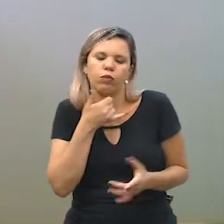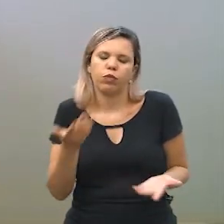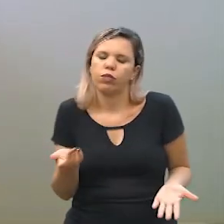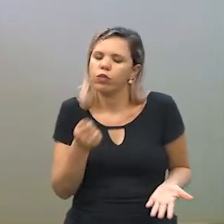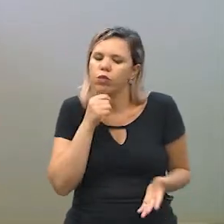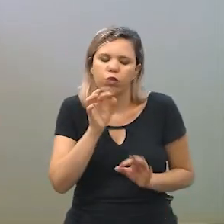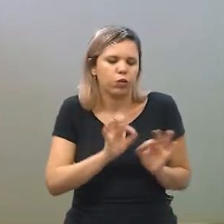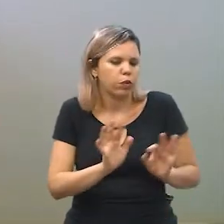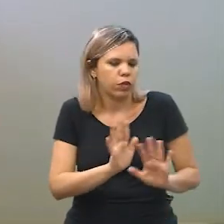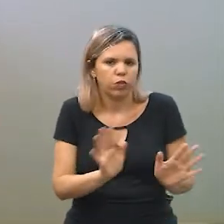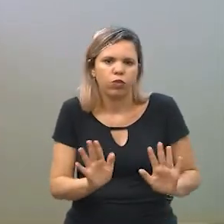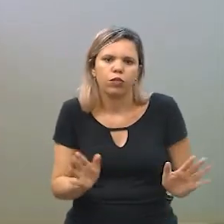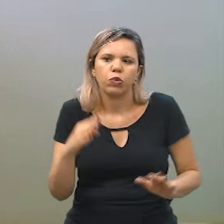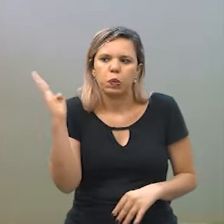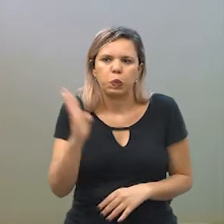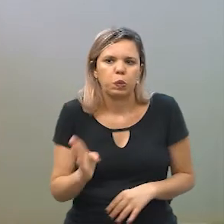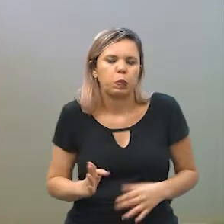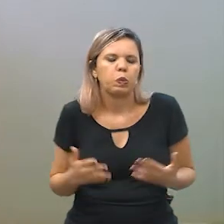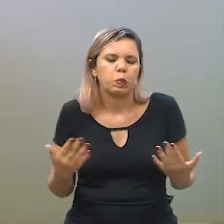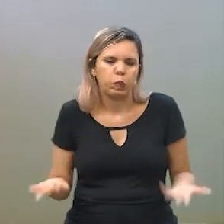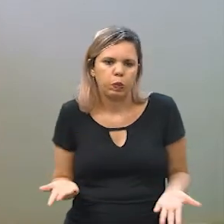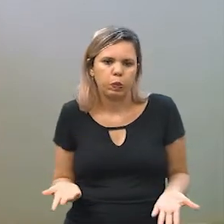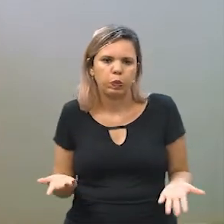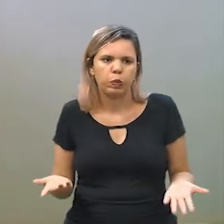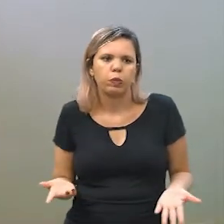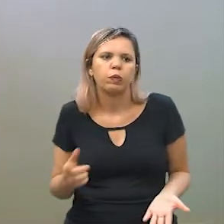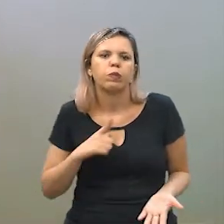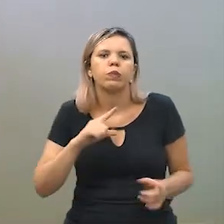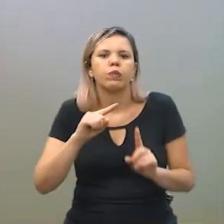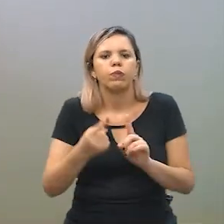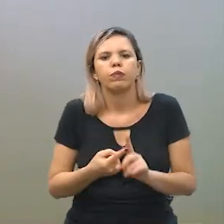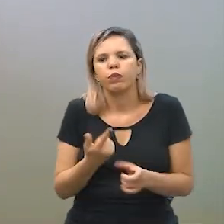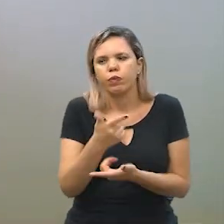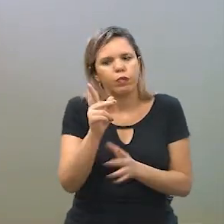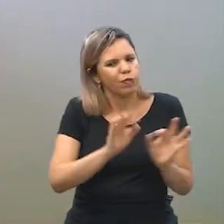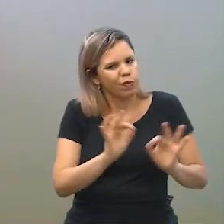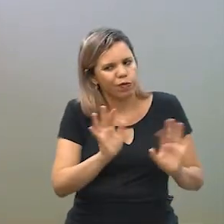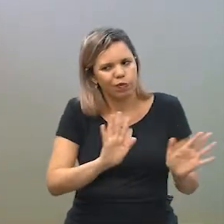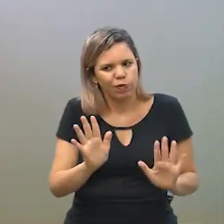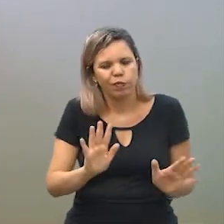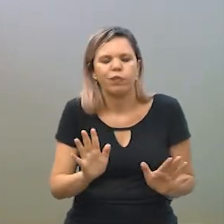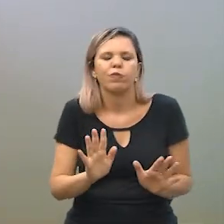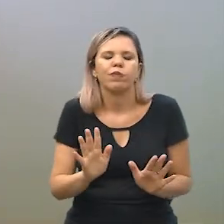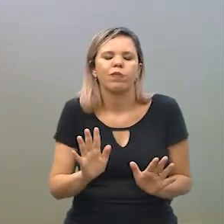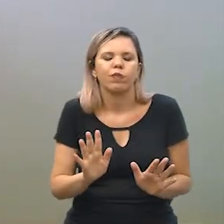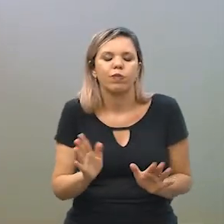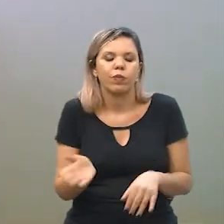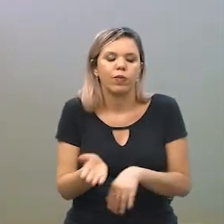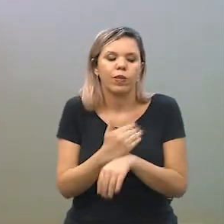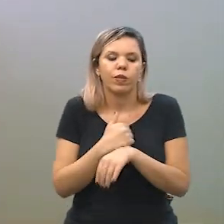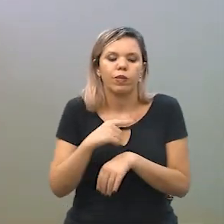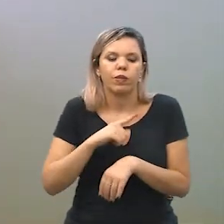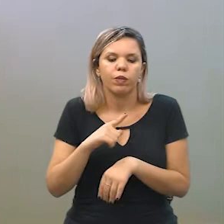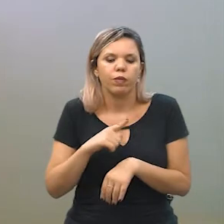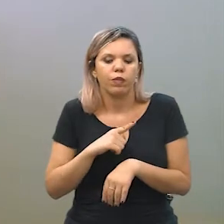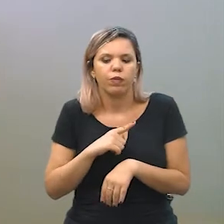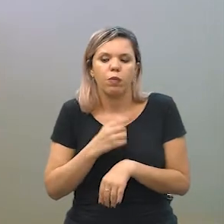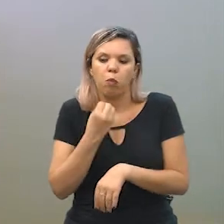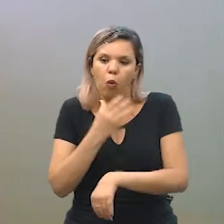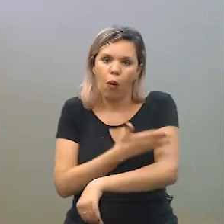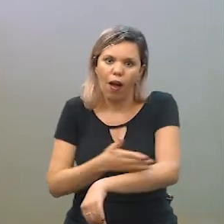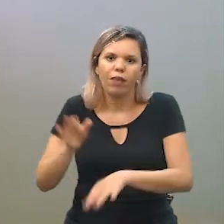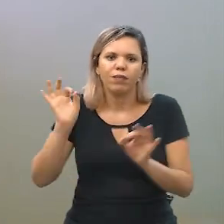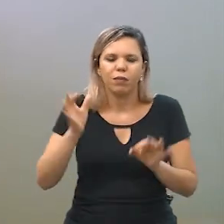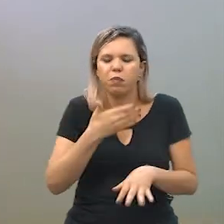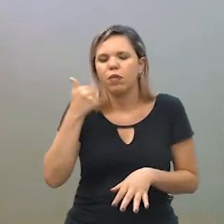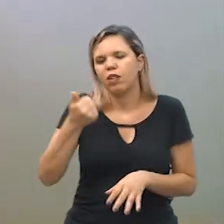não são planejadas no Brasil, então, para quem engravida sem o planejamento, quanto mais cedo eu tiver esses bons hábitos,